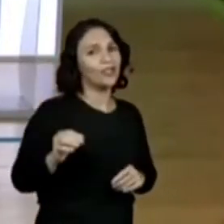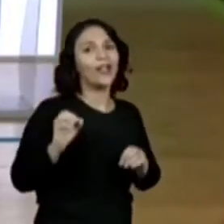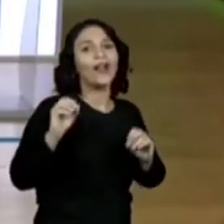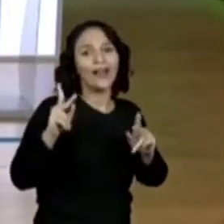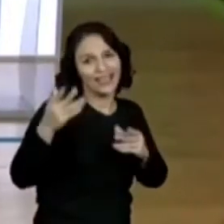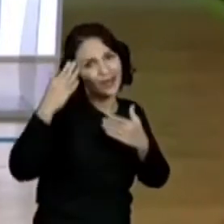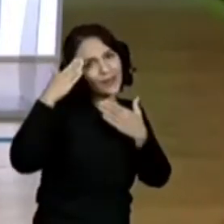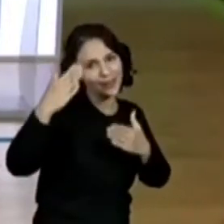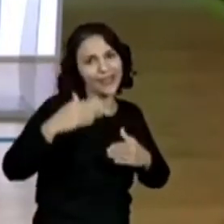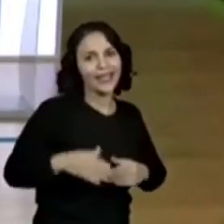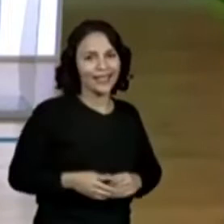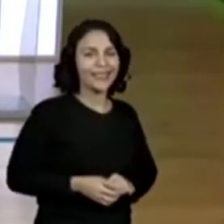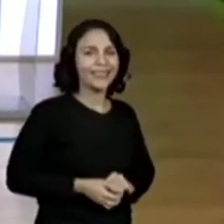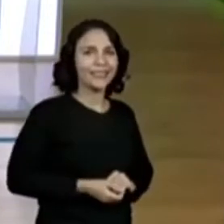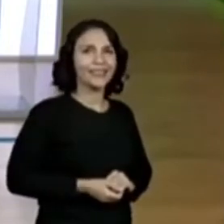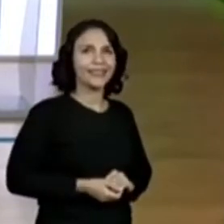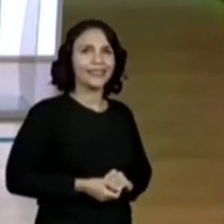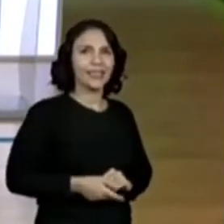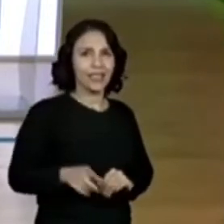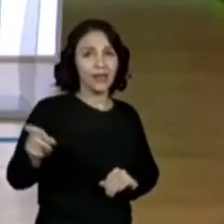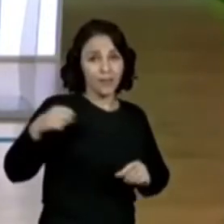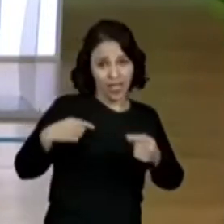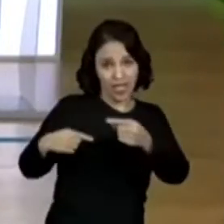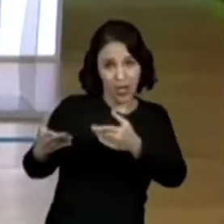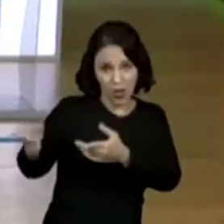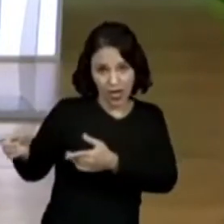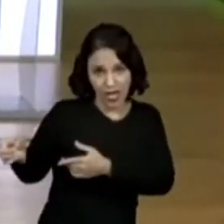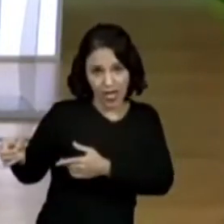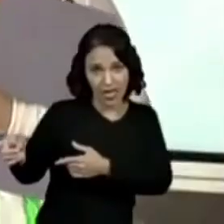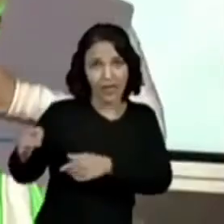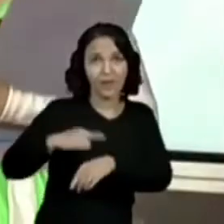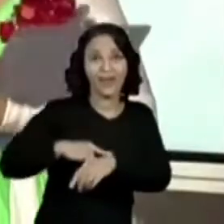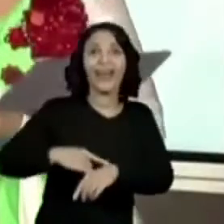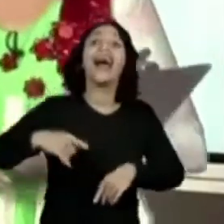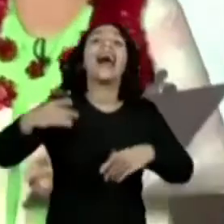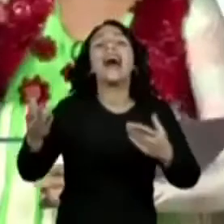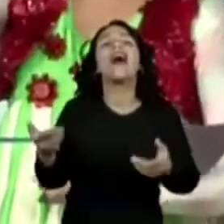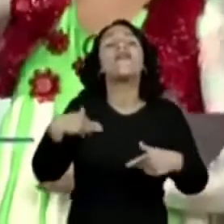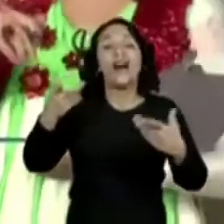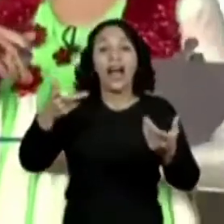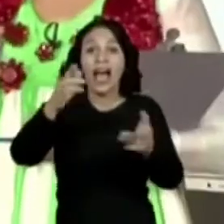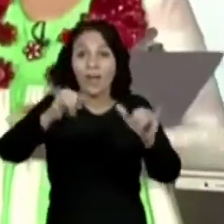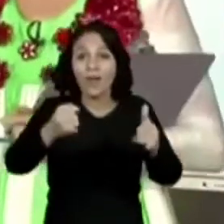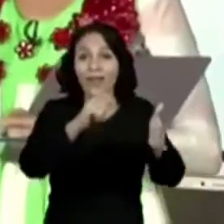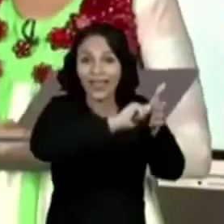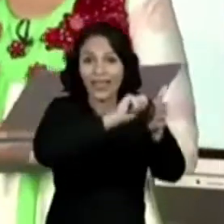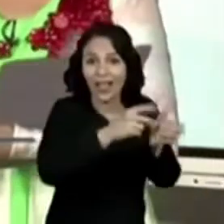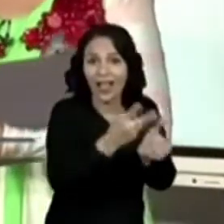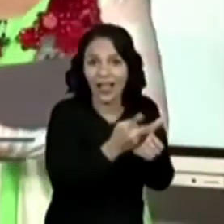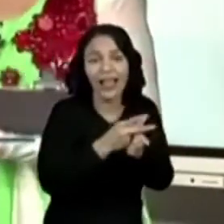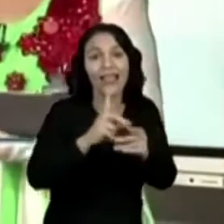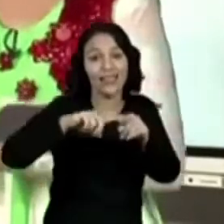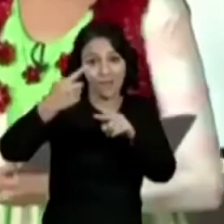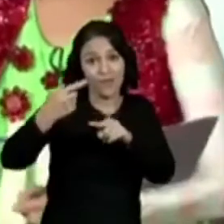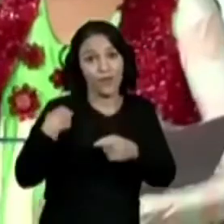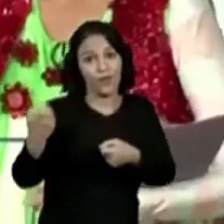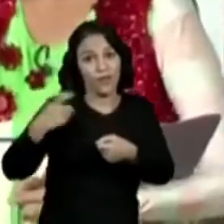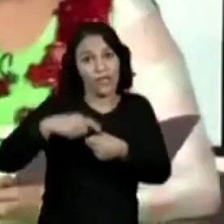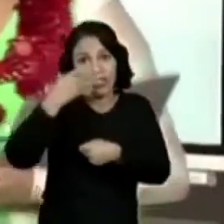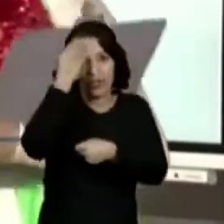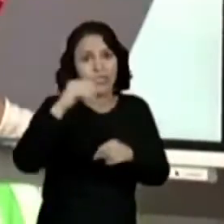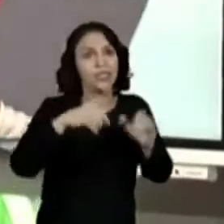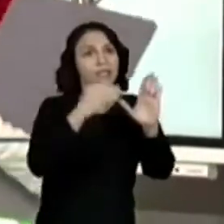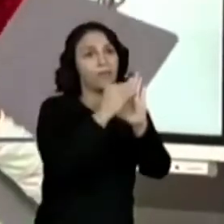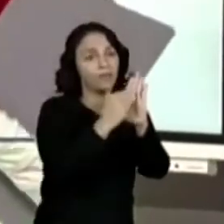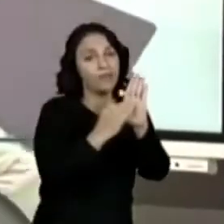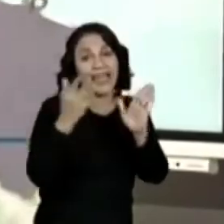muito obrigada. Pode sim. Posso agora? Bom, pessoal, continuar anotando, que eu vou continuar anotando daqui a pouco. Não posso esquecer de lavar a mão, não posso